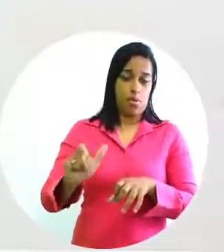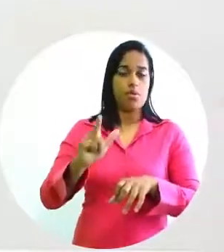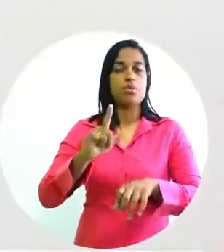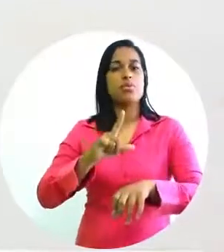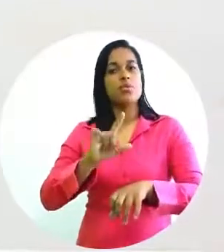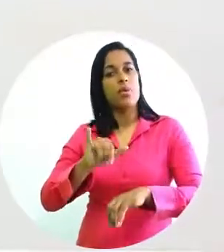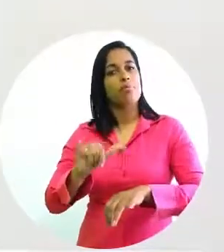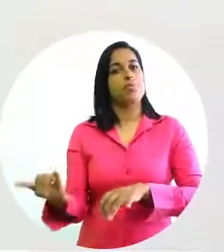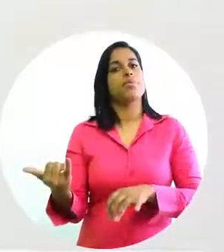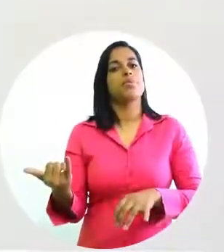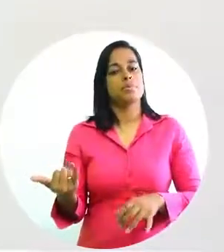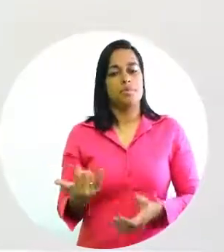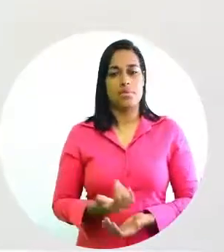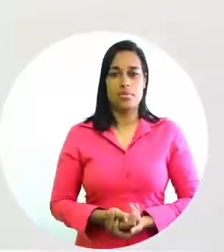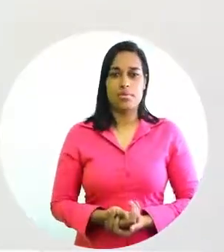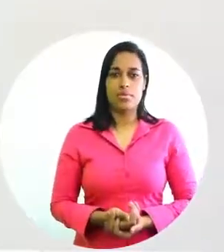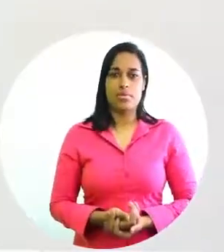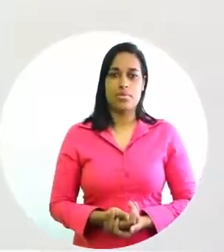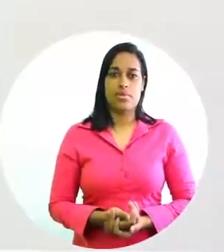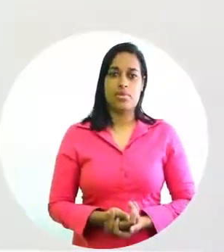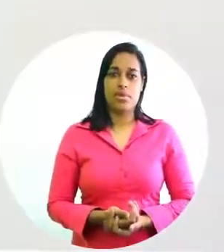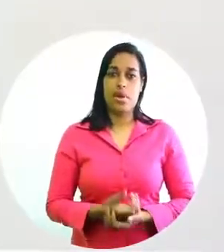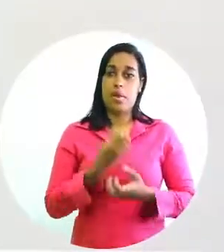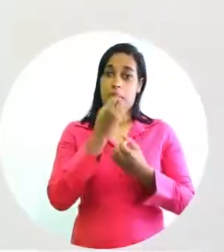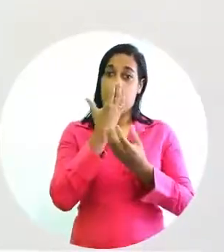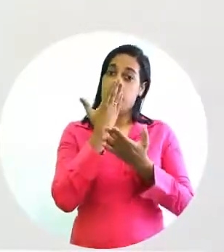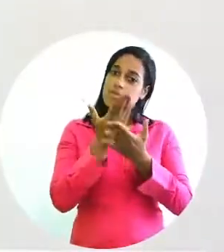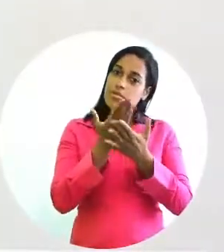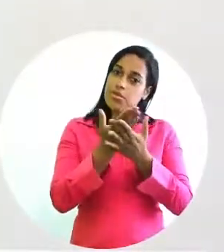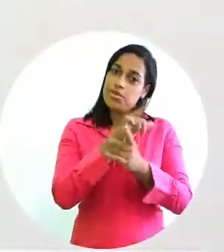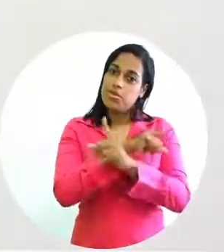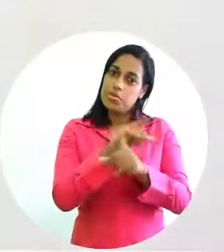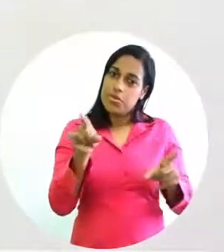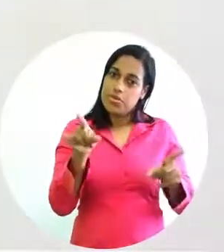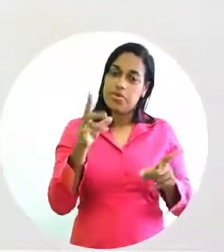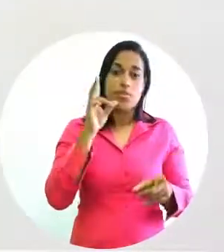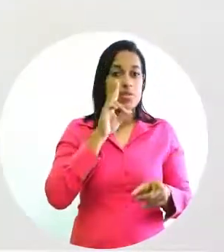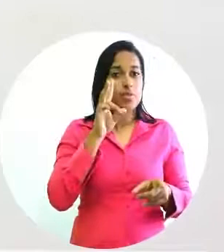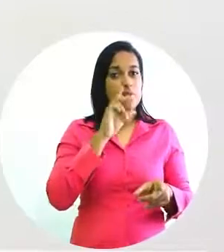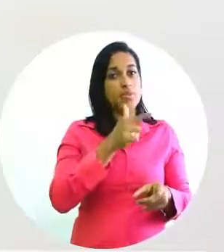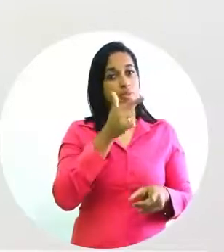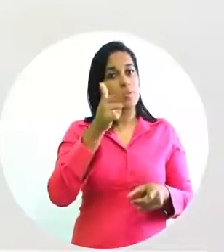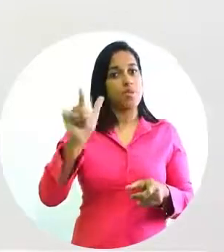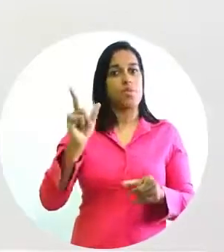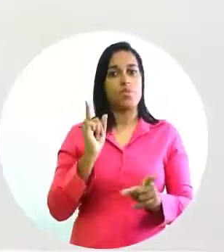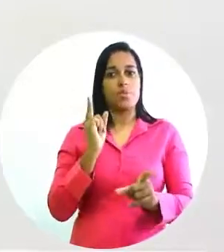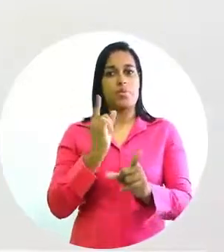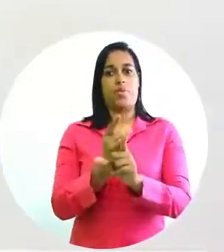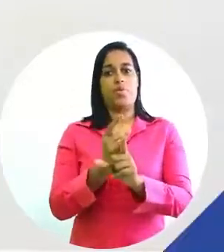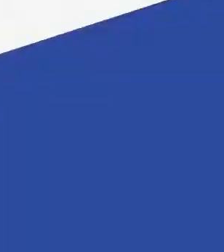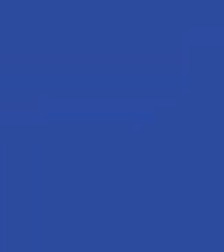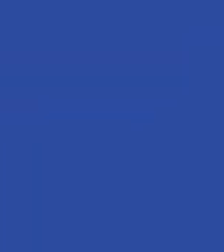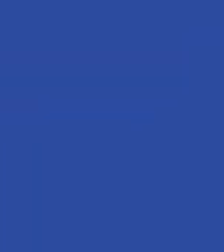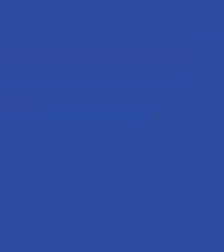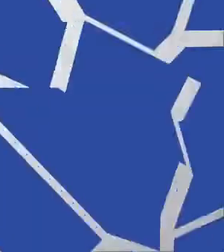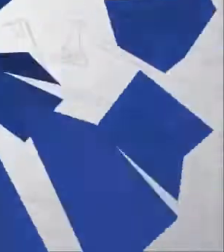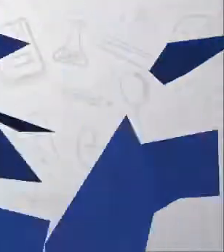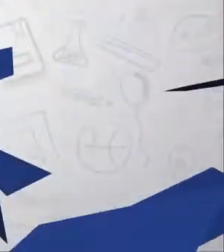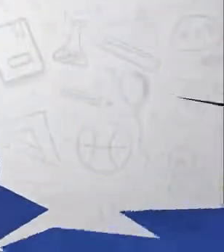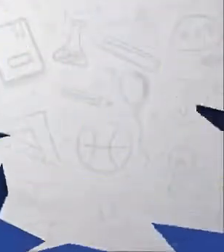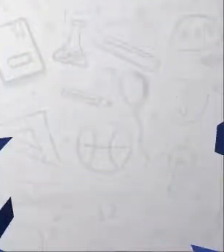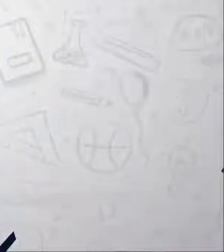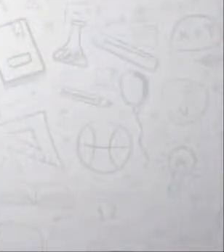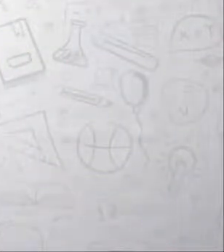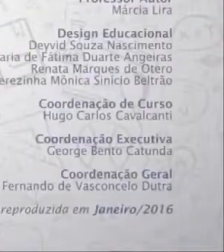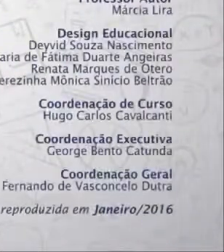outra oportunidade. Então, desejo bons estudos para vocês e nos vemos em nosso próximo encontro.